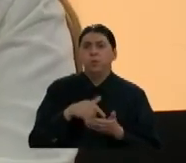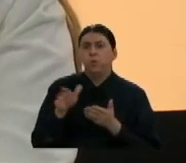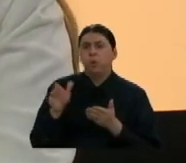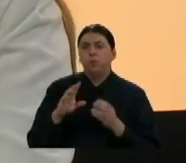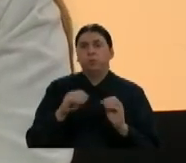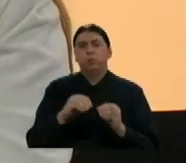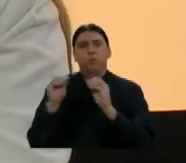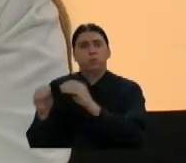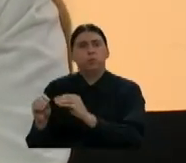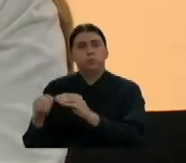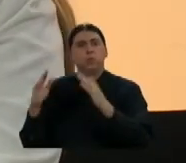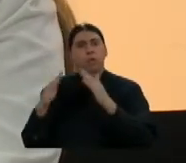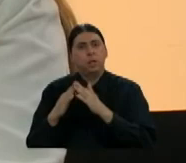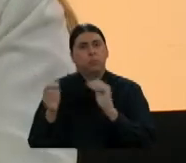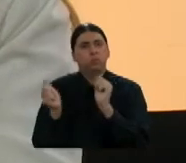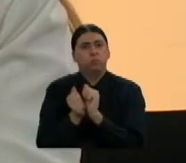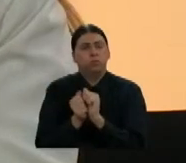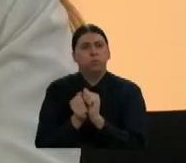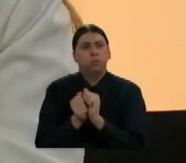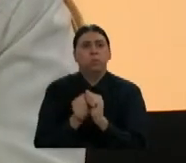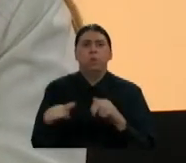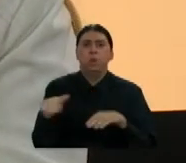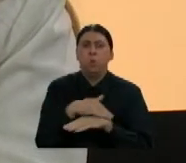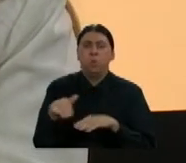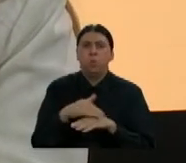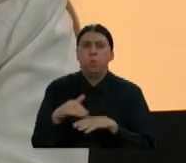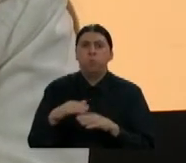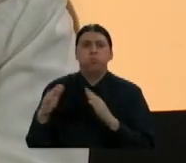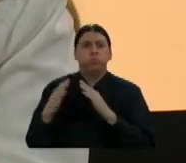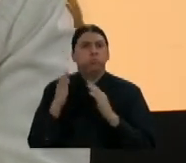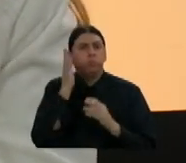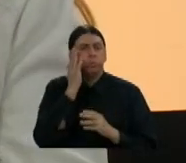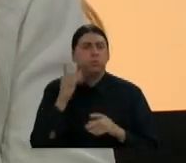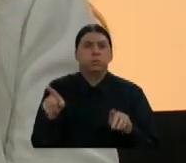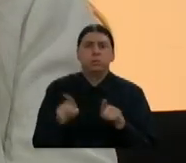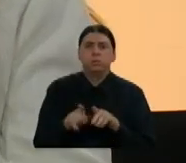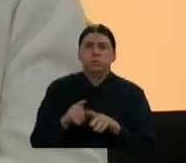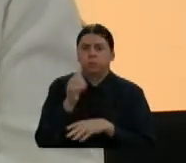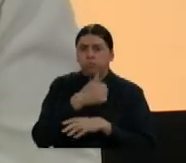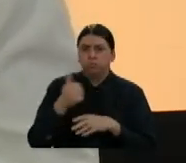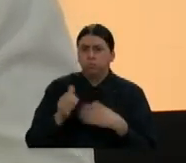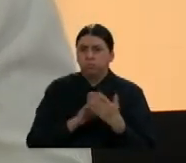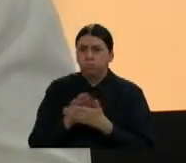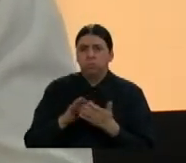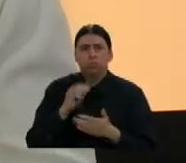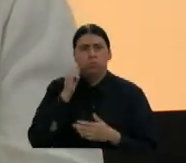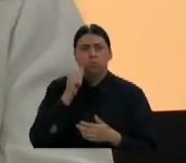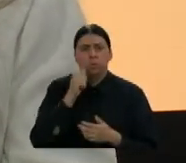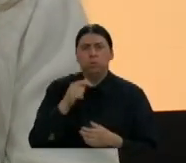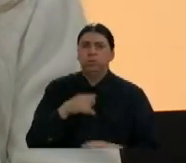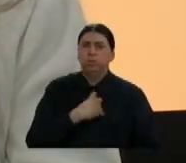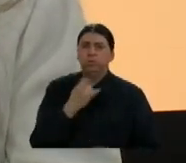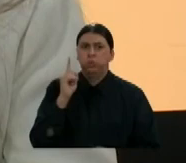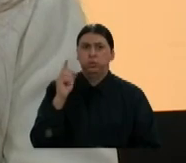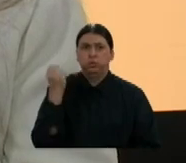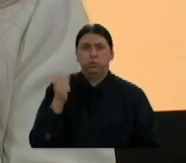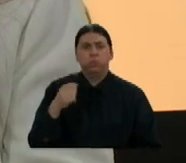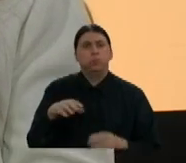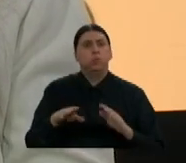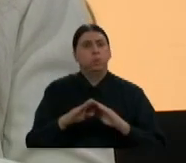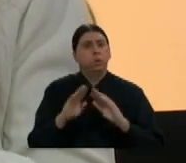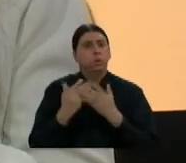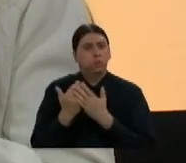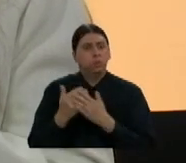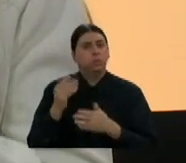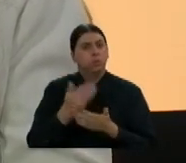junto com moradores de rua e sem que ela esteja devidamente profissionalizada então nós temos que melhorar a questão da escolaridade desses jovens